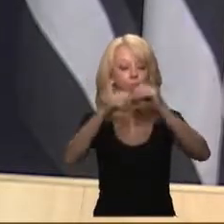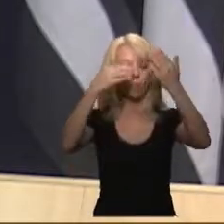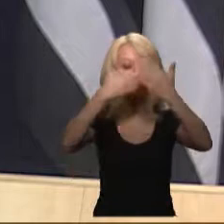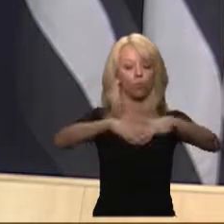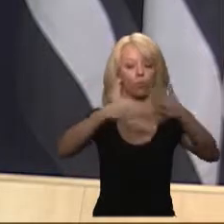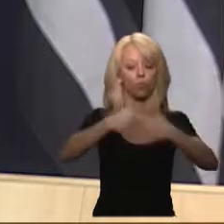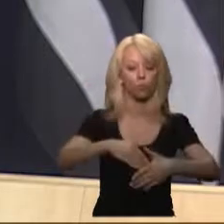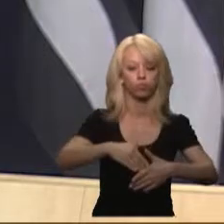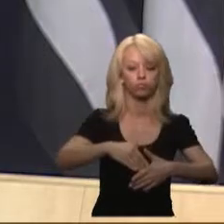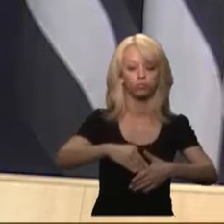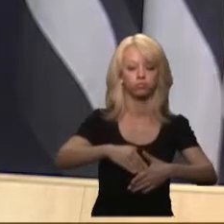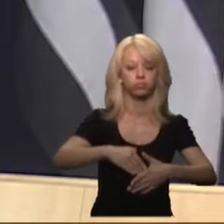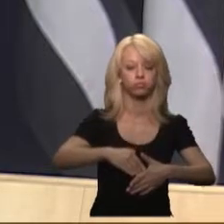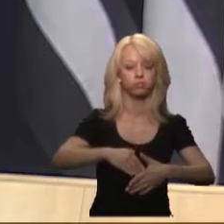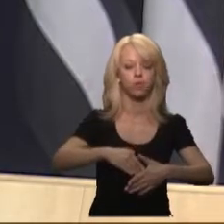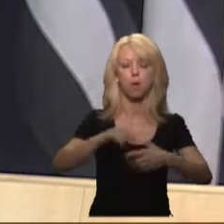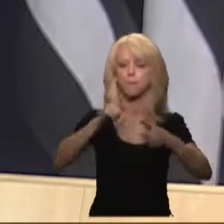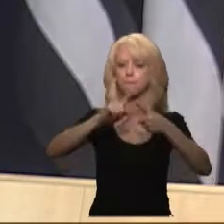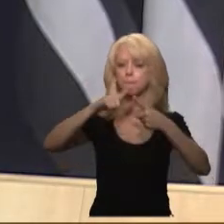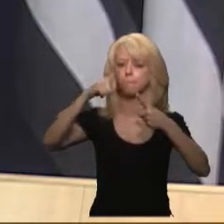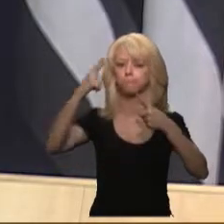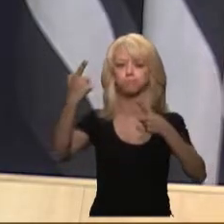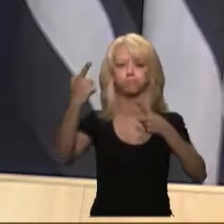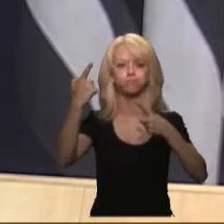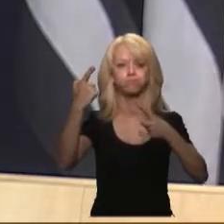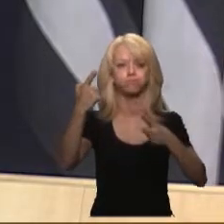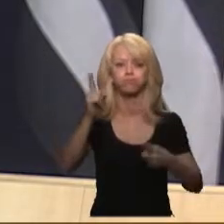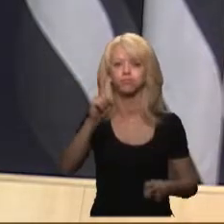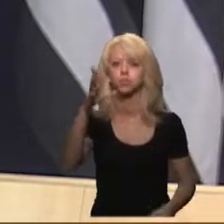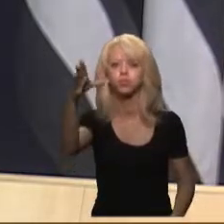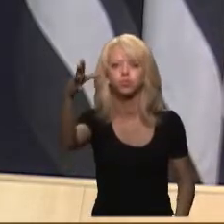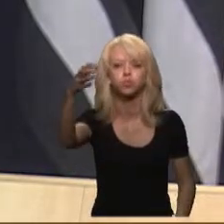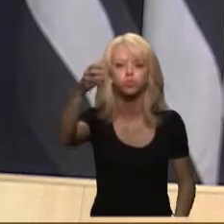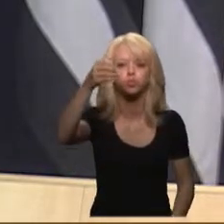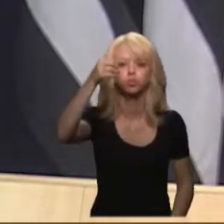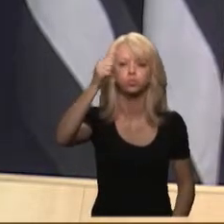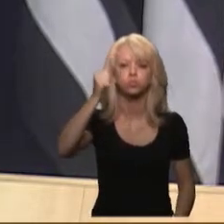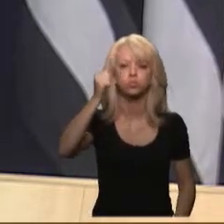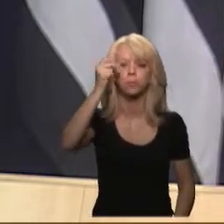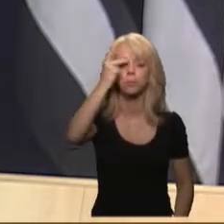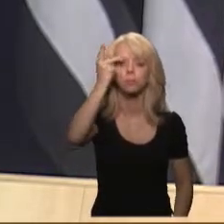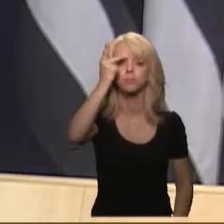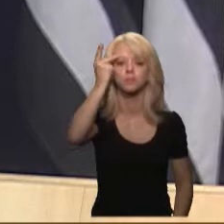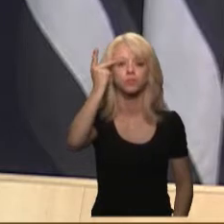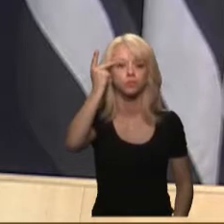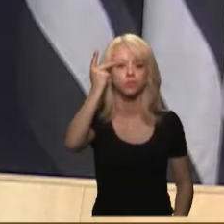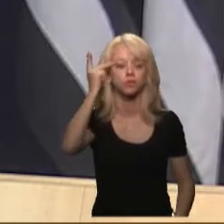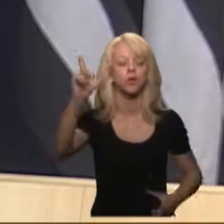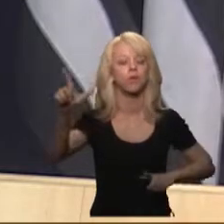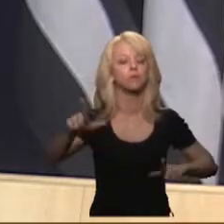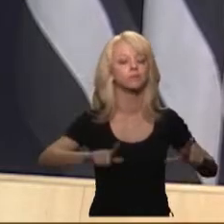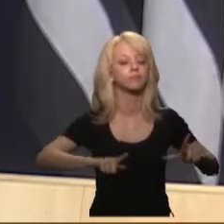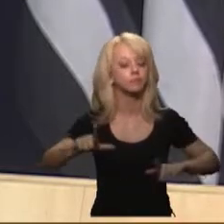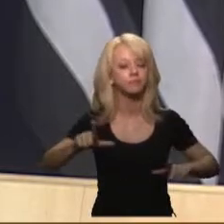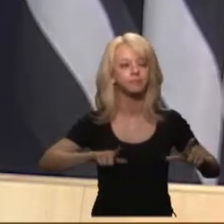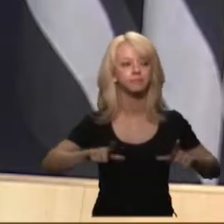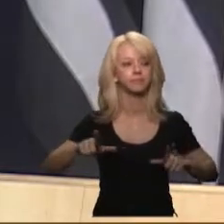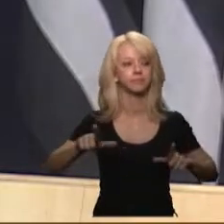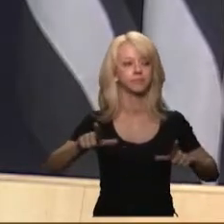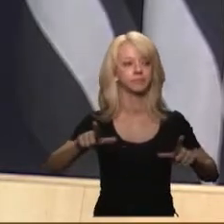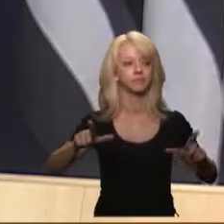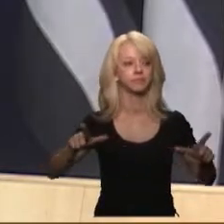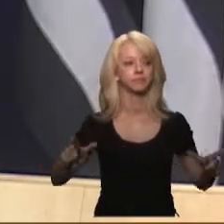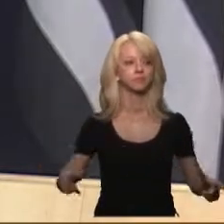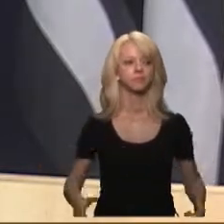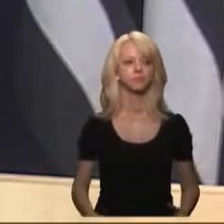aquele concurso, passa-se 2 anos, vereador Salvador, e não chama essas pessoas. Vereador, tem muitas pessoas que, inclusive, estão aí